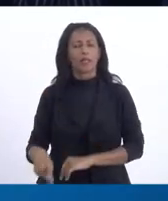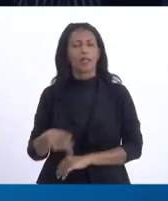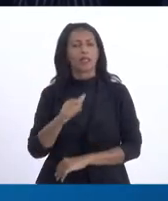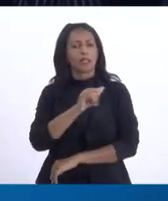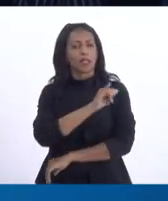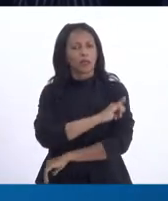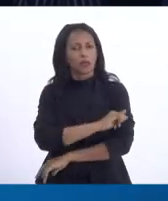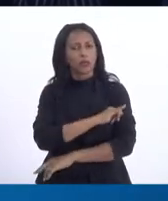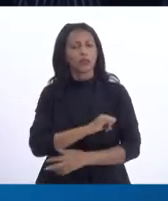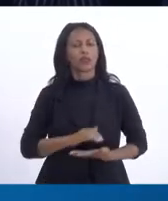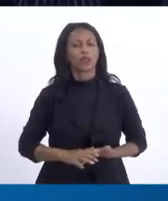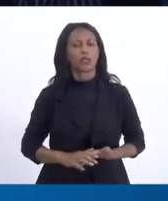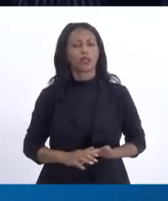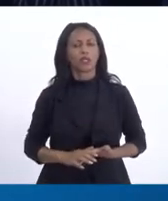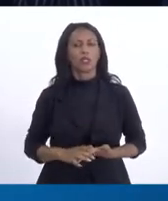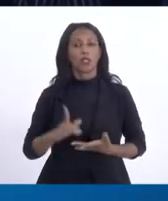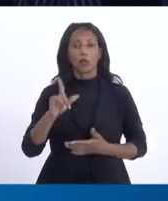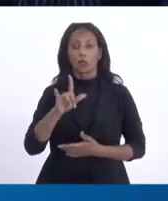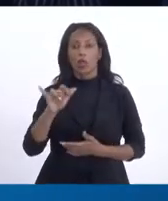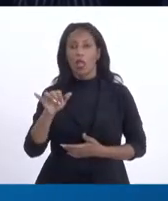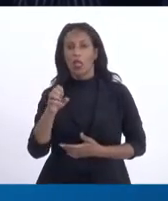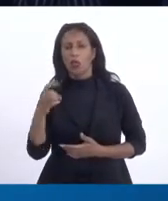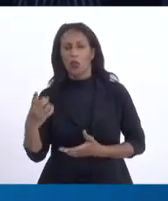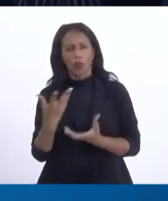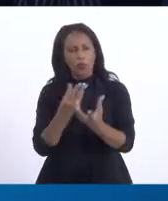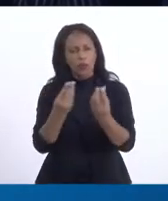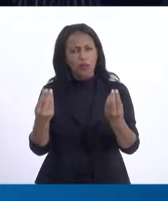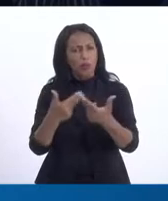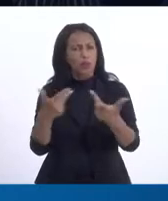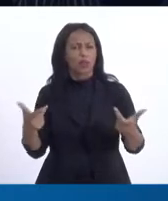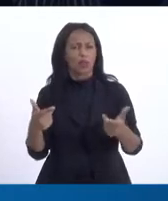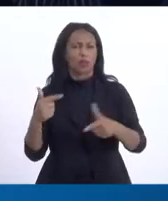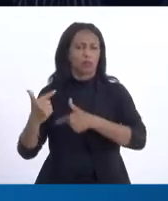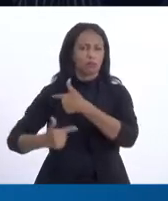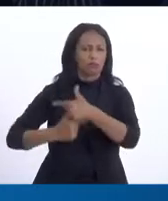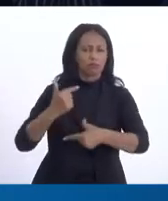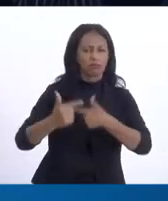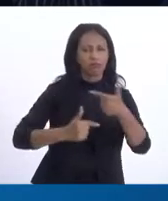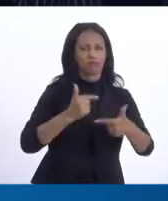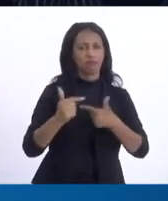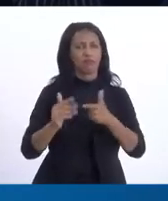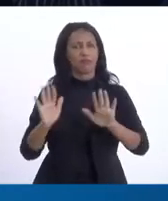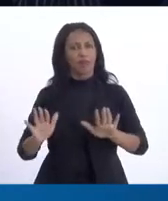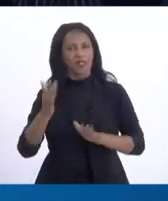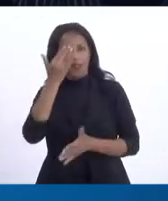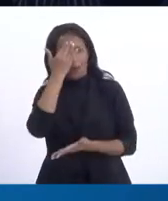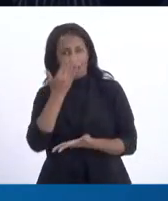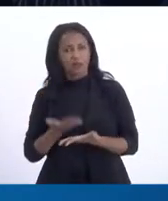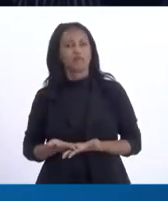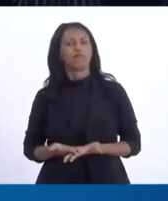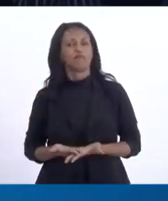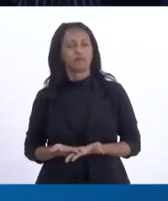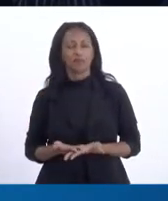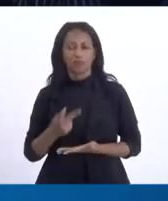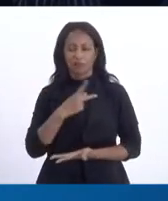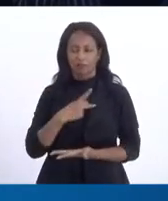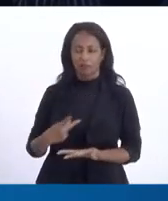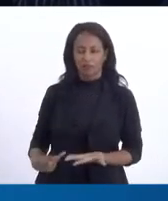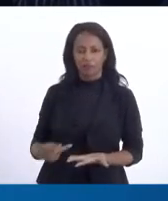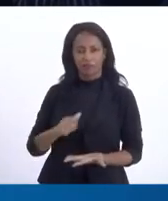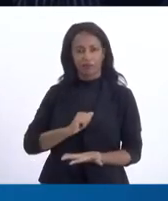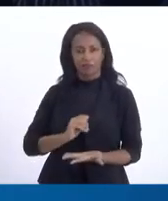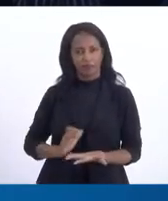Rio de Janeiro e no seu litoral. Tem muita coisa para fazer, mas eu creio, presidente